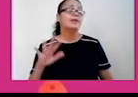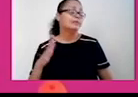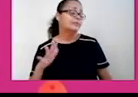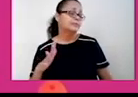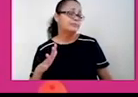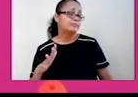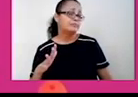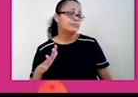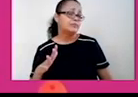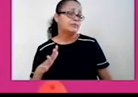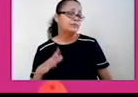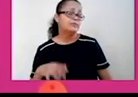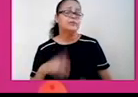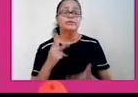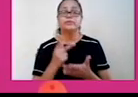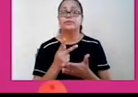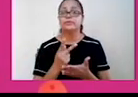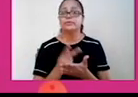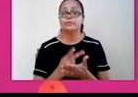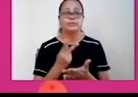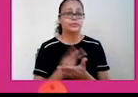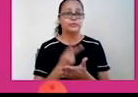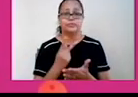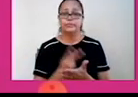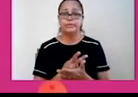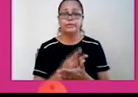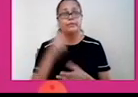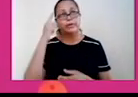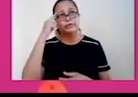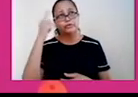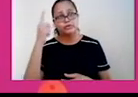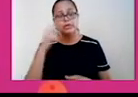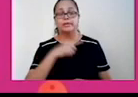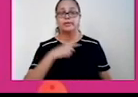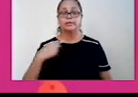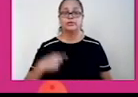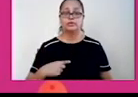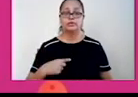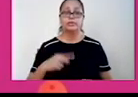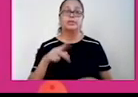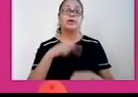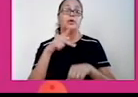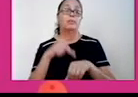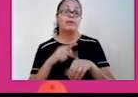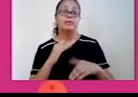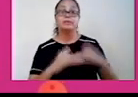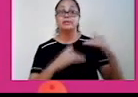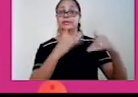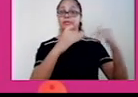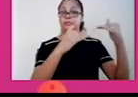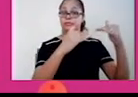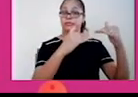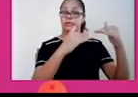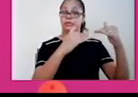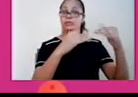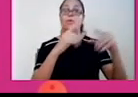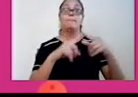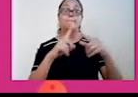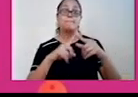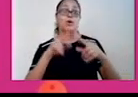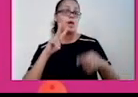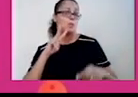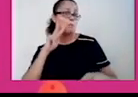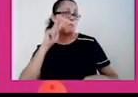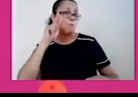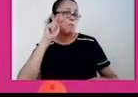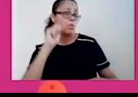seja um erro comum a gente achar que a China é um país, né, desenvolvido, principalmente por conta dessa grande potência tecnológica,